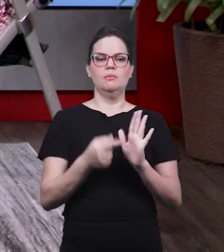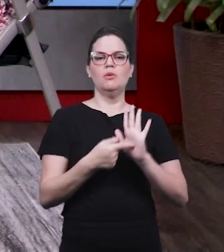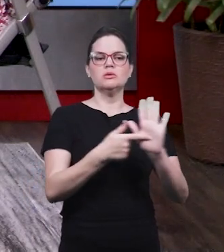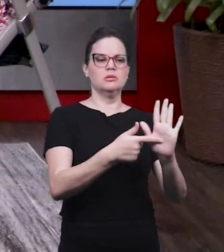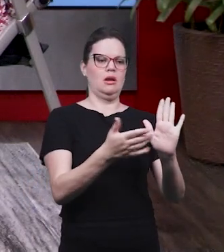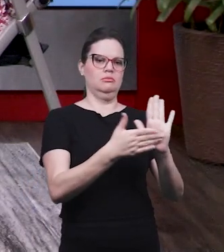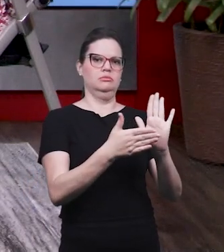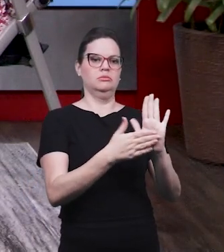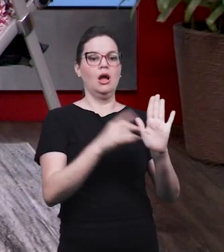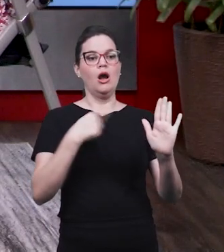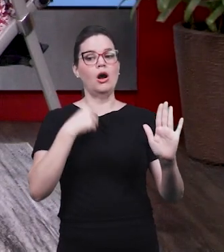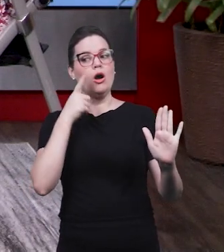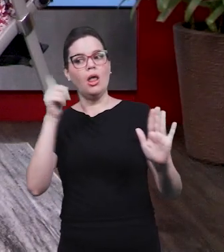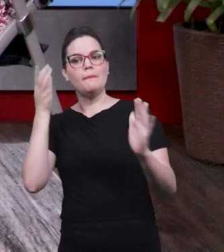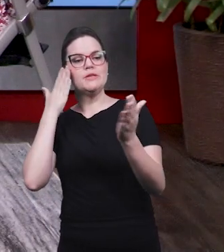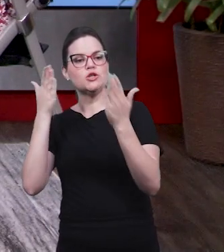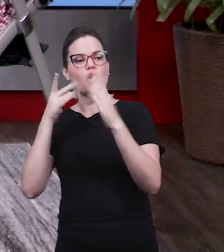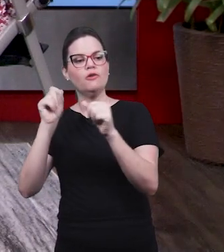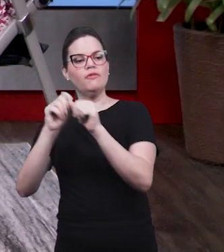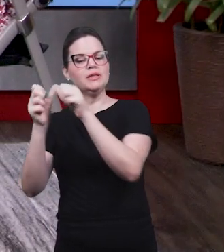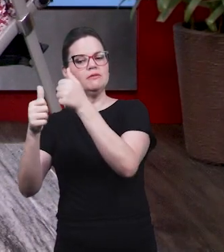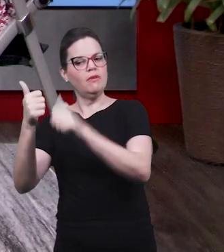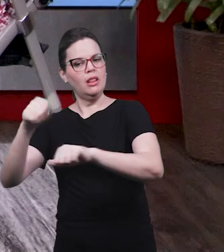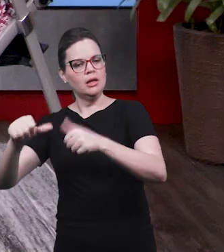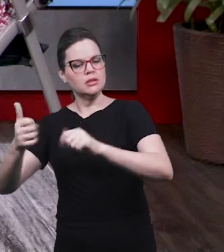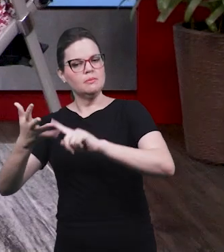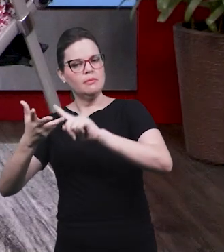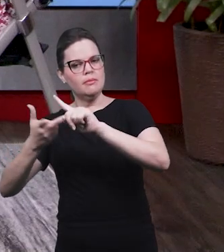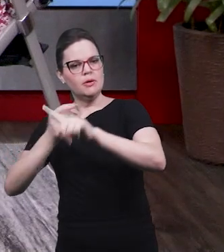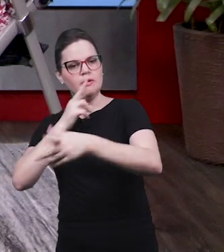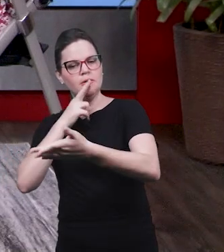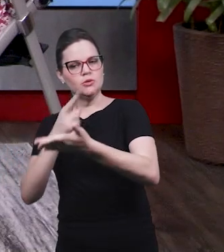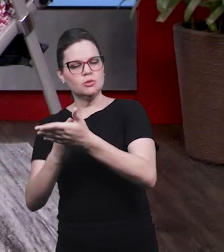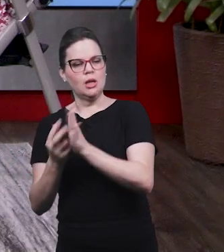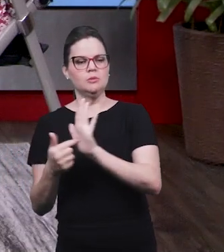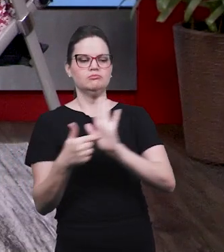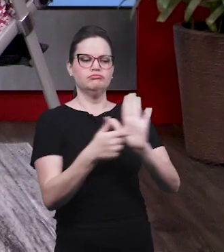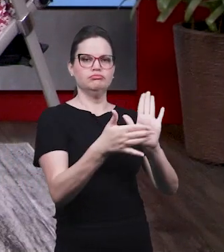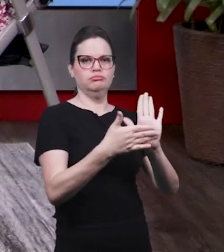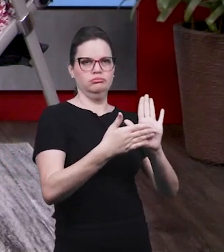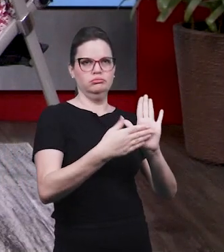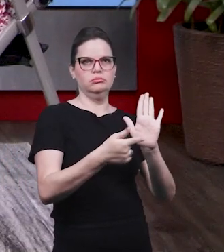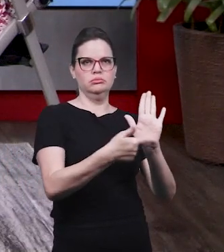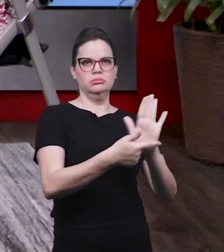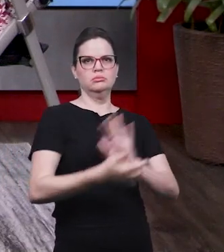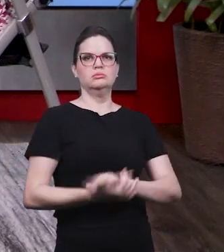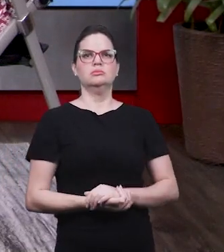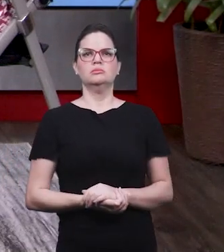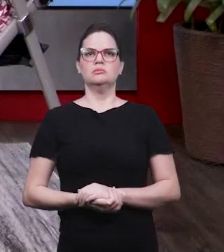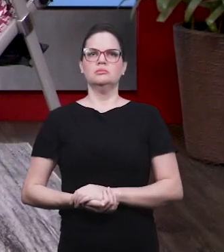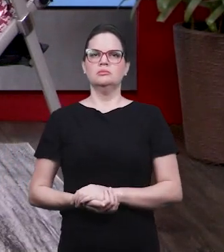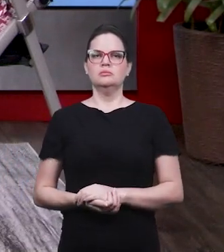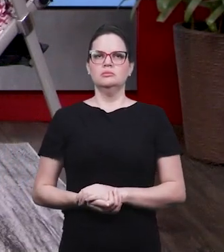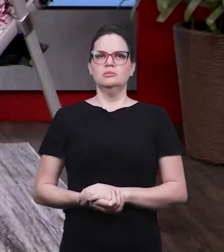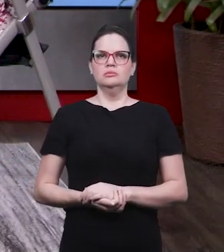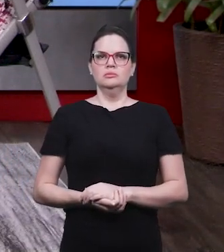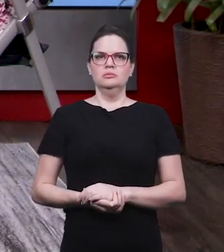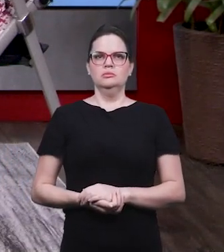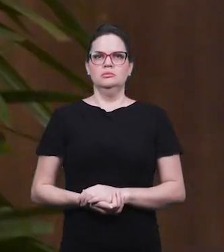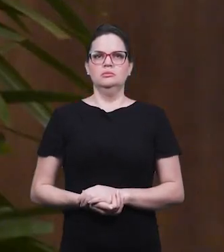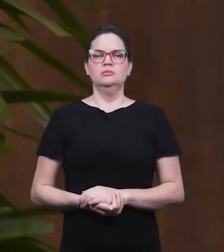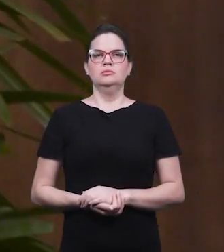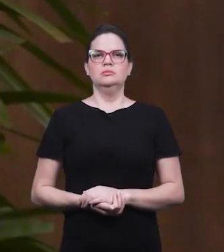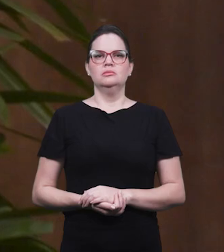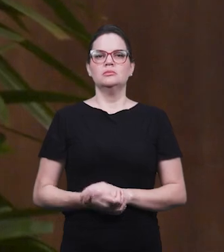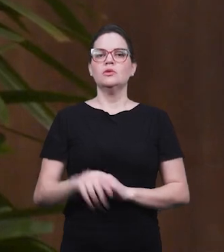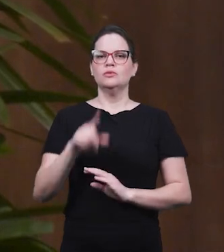Então, olha, eu fiz a avaliação que você me pediu e aqui o diagnóstico foi esse. Muitas vezes, até a senhora citou aí